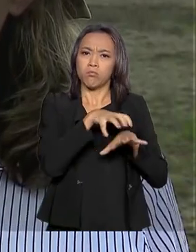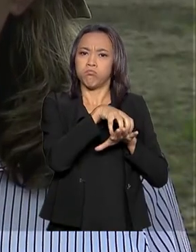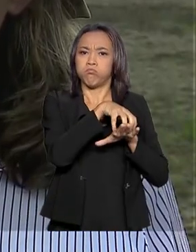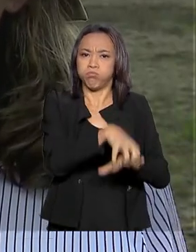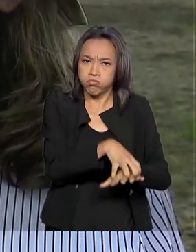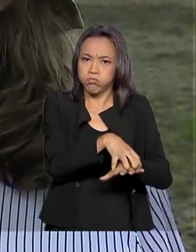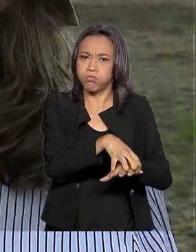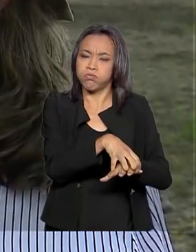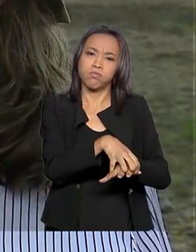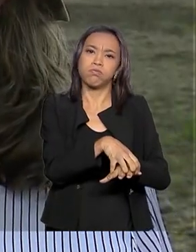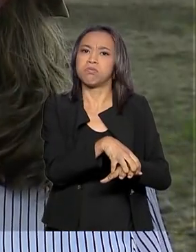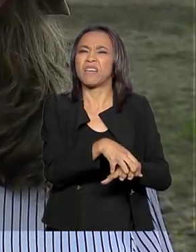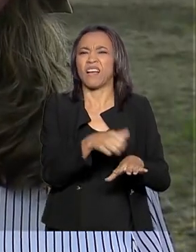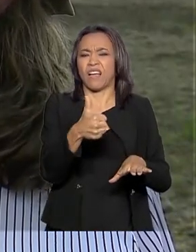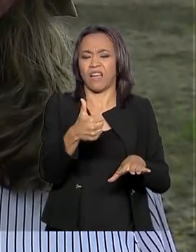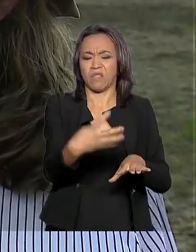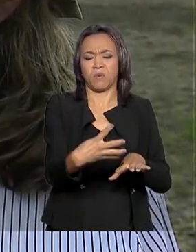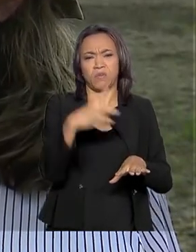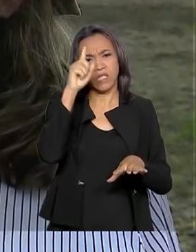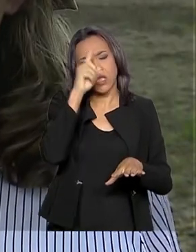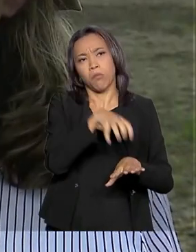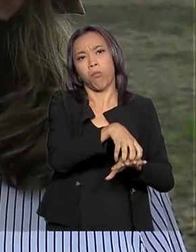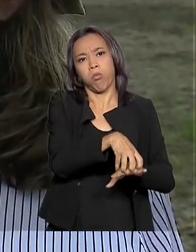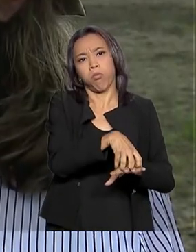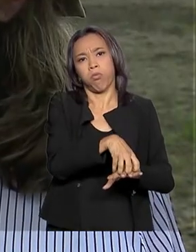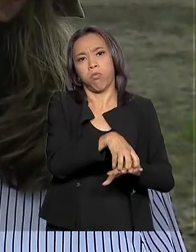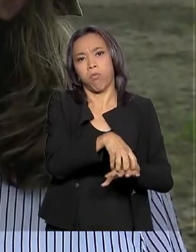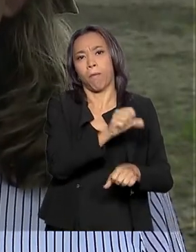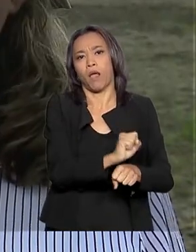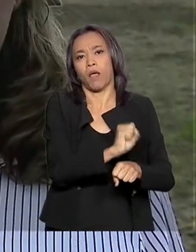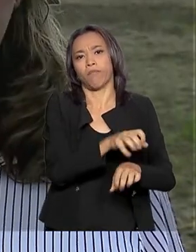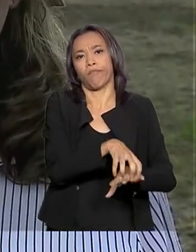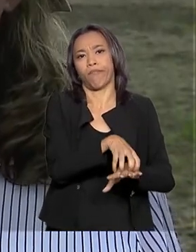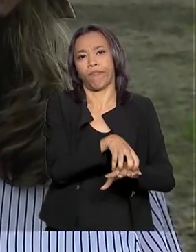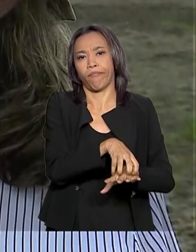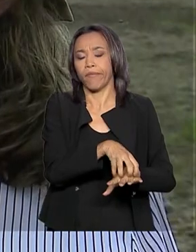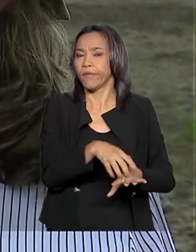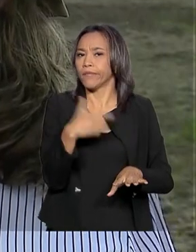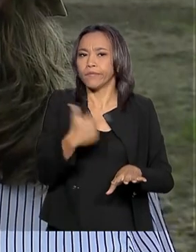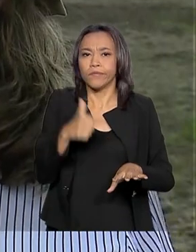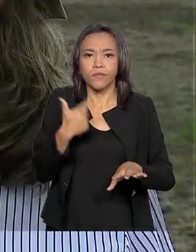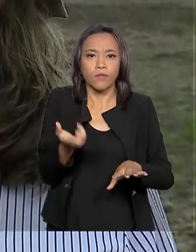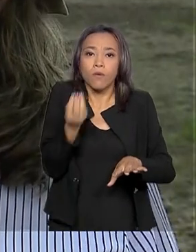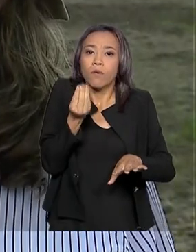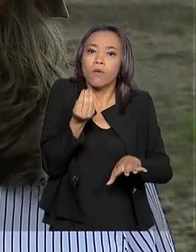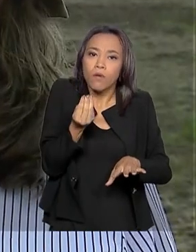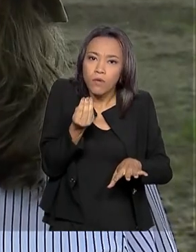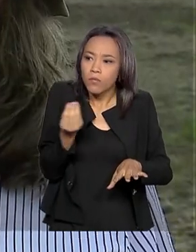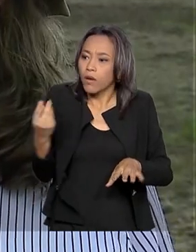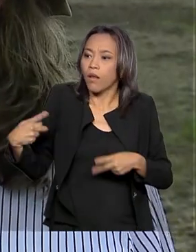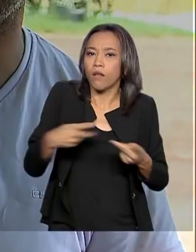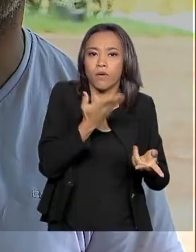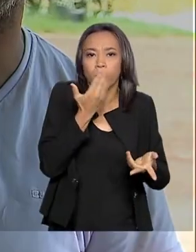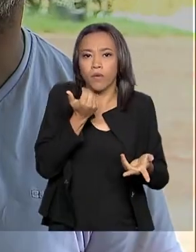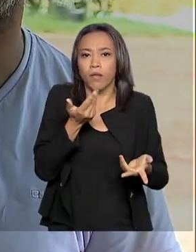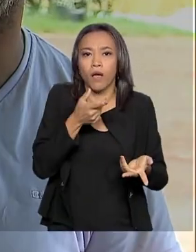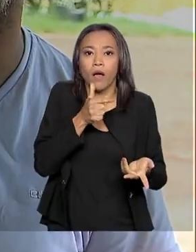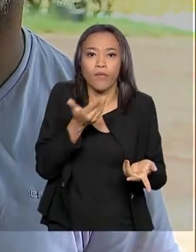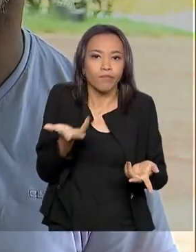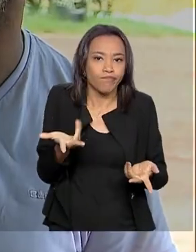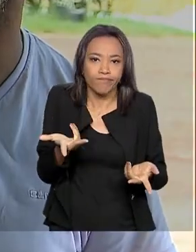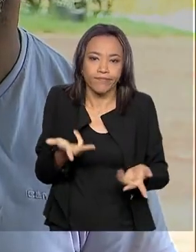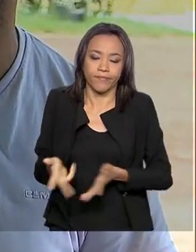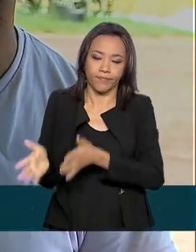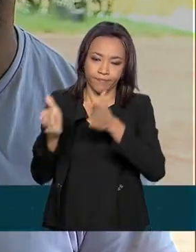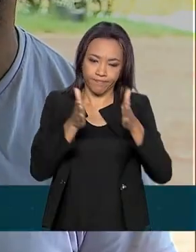ficarem lá até, se não me engano, 14 dias parados. Acabou que não tinha como chegar comida, água. Você consegue